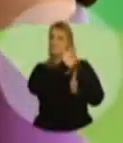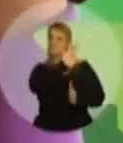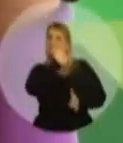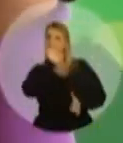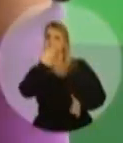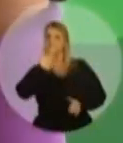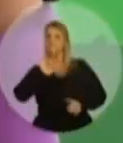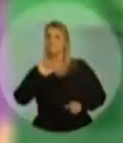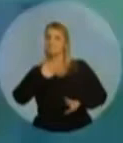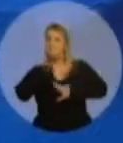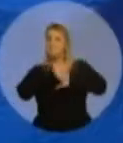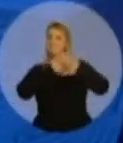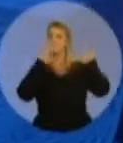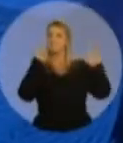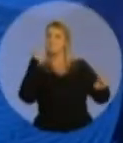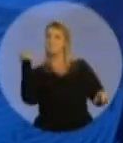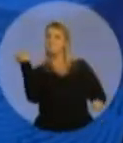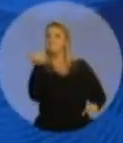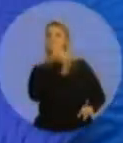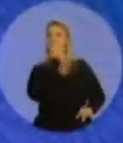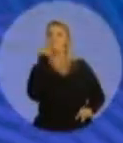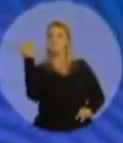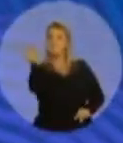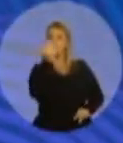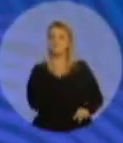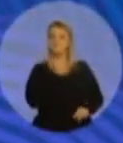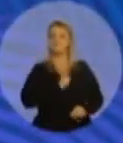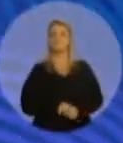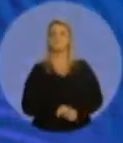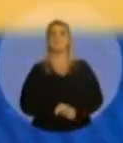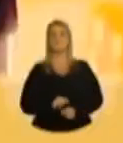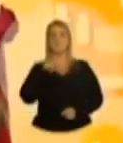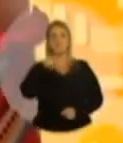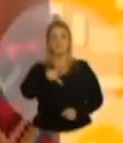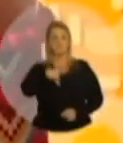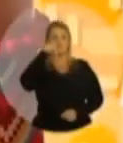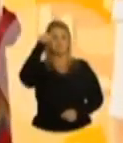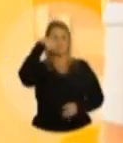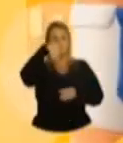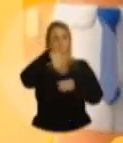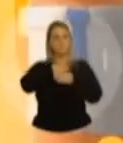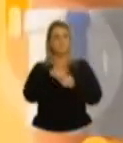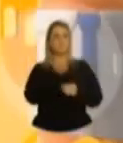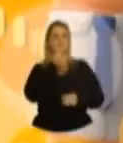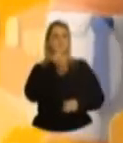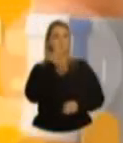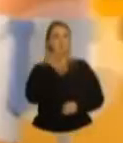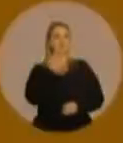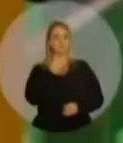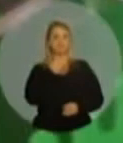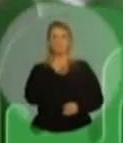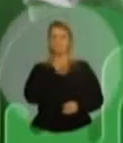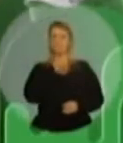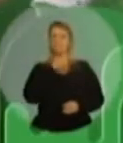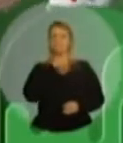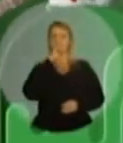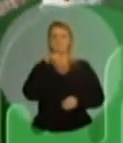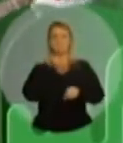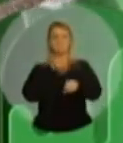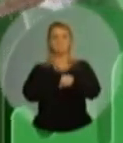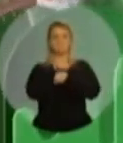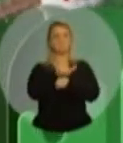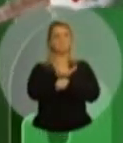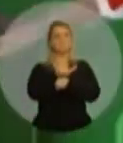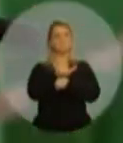digital de cada um faz a diferença, vem. Você escolhe a dele e vota muito bem. Por isso não